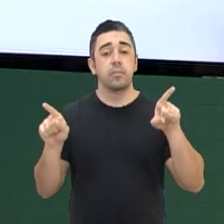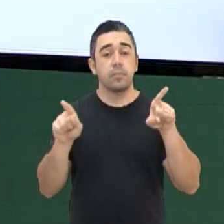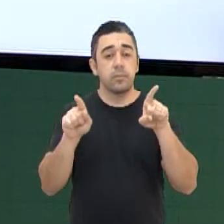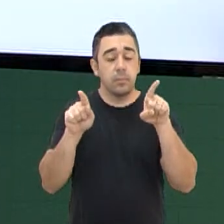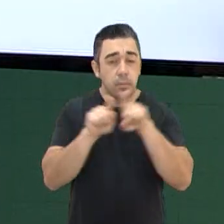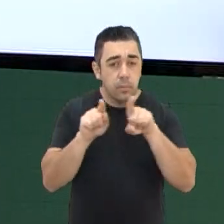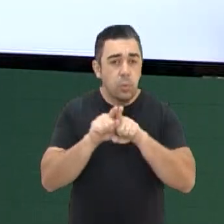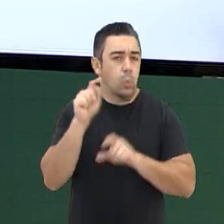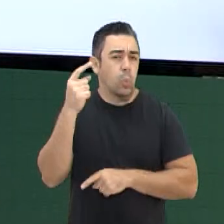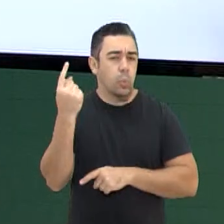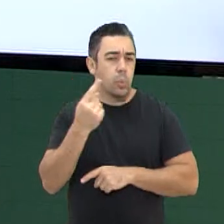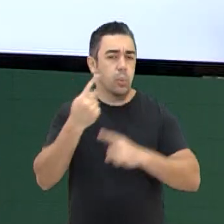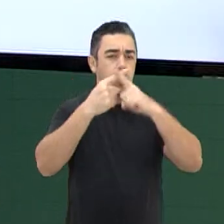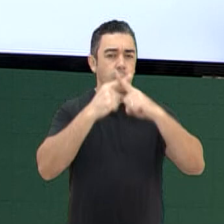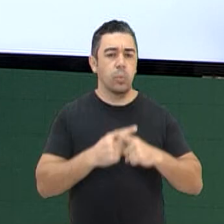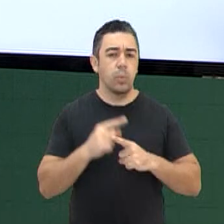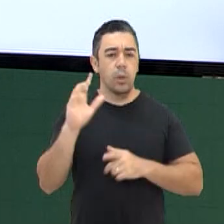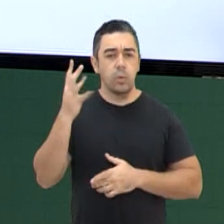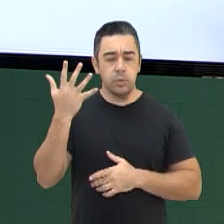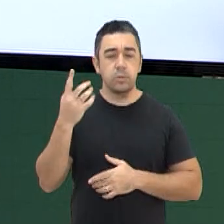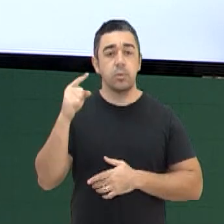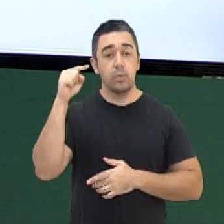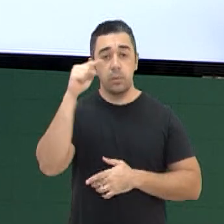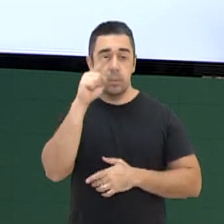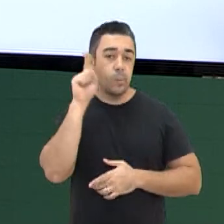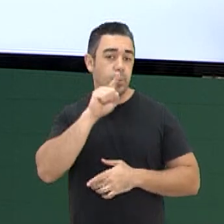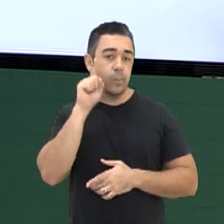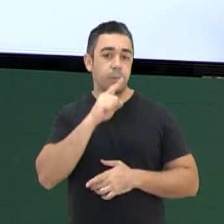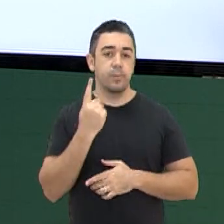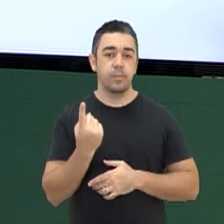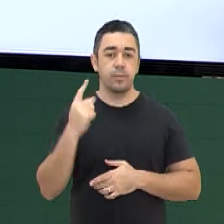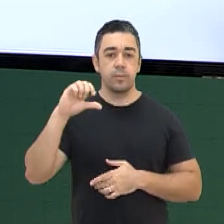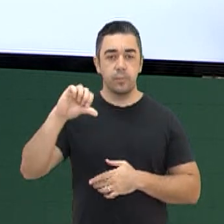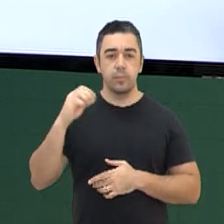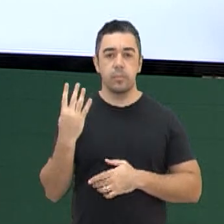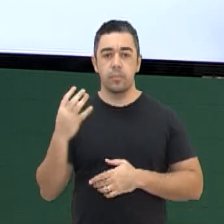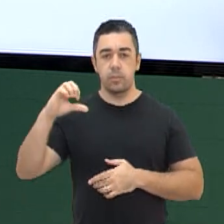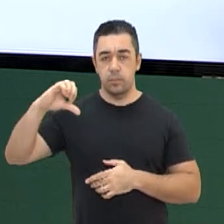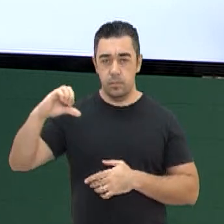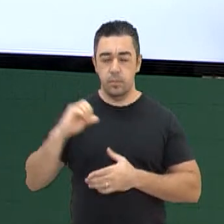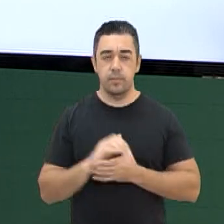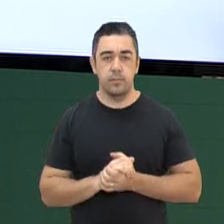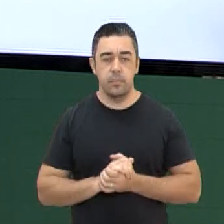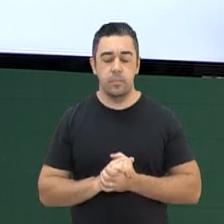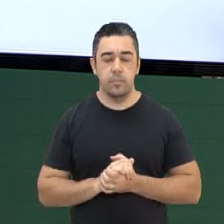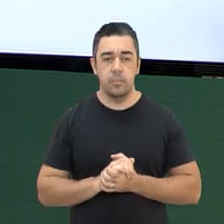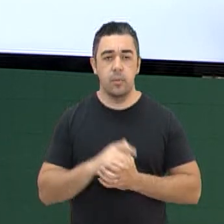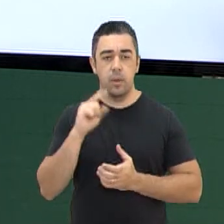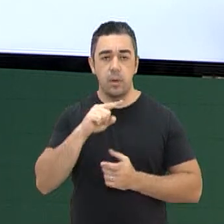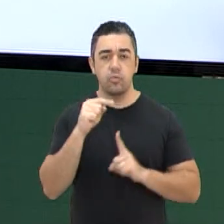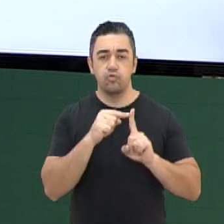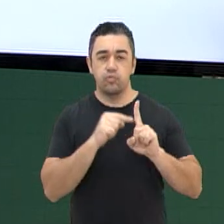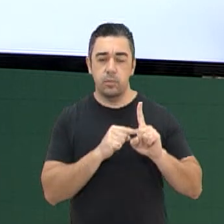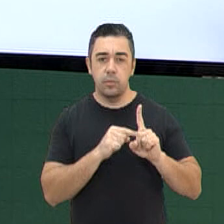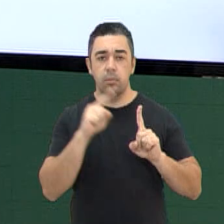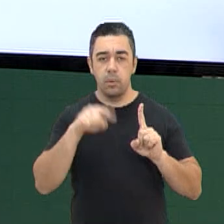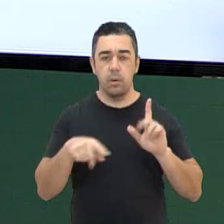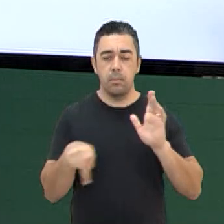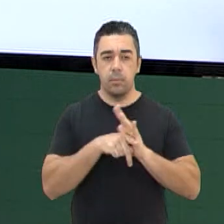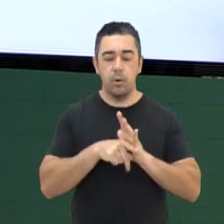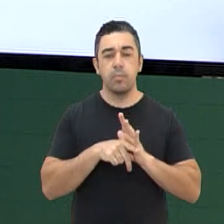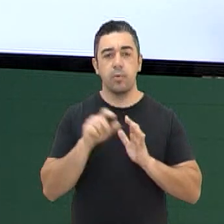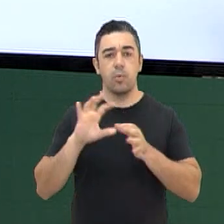primeiro campeonato aconteceu ainda nos Estados Unidos em 1949. A modalidade fez parte dos